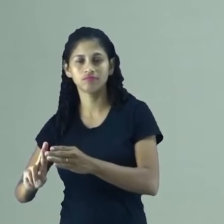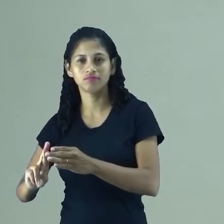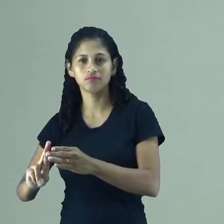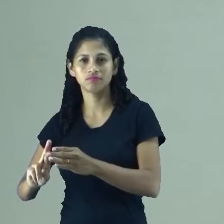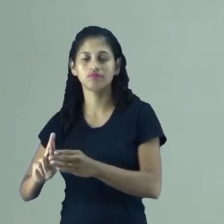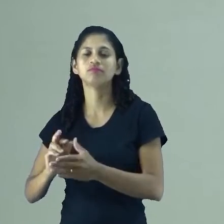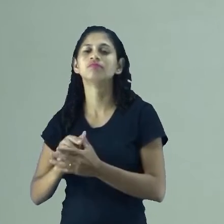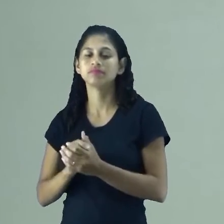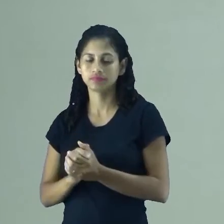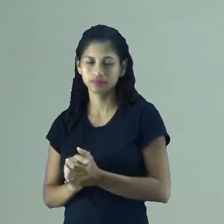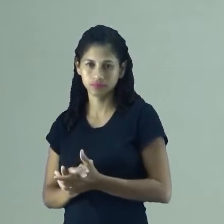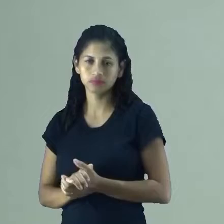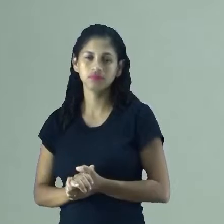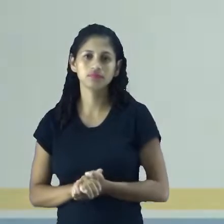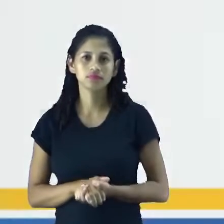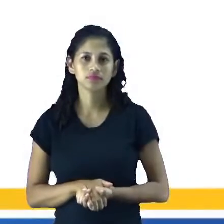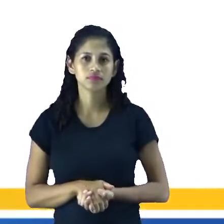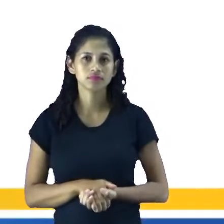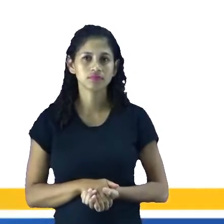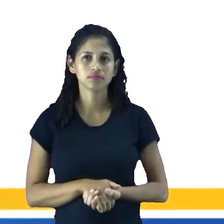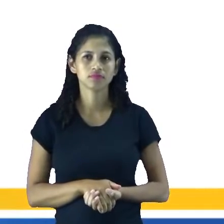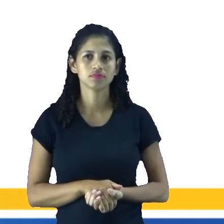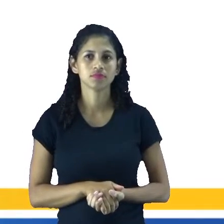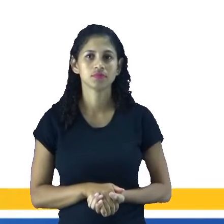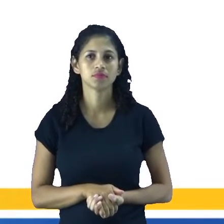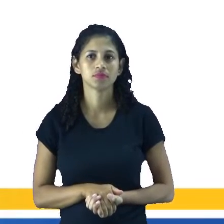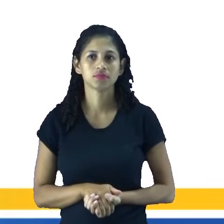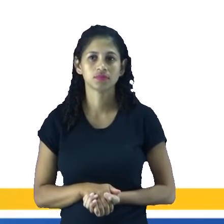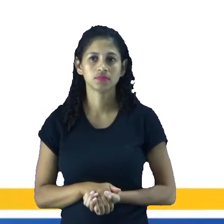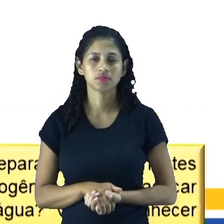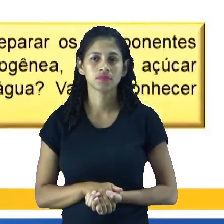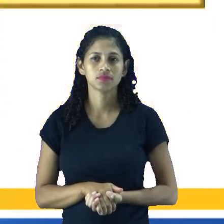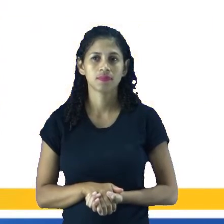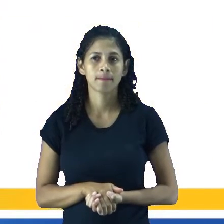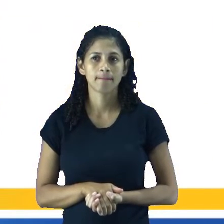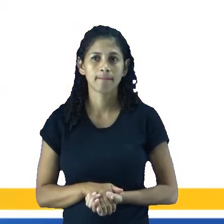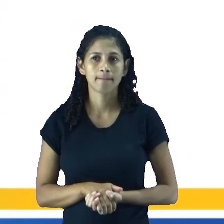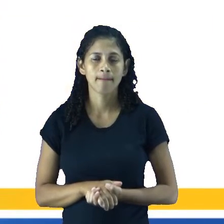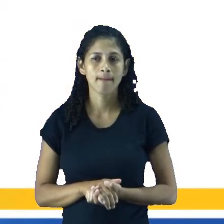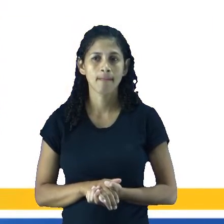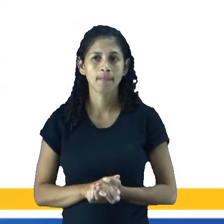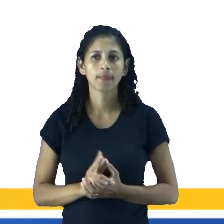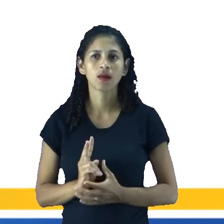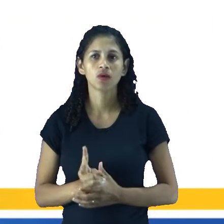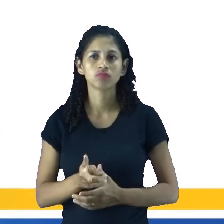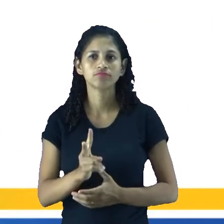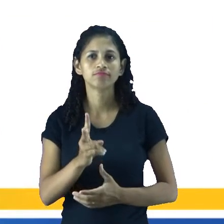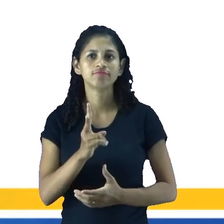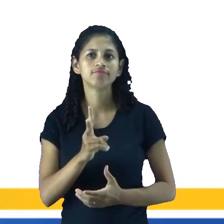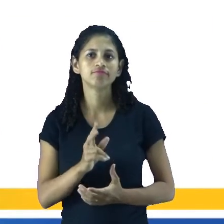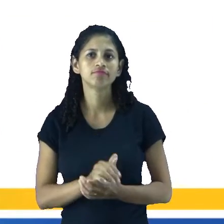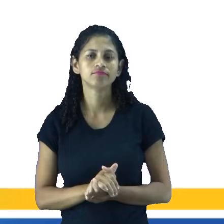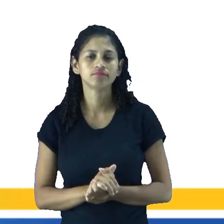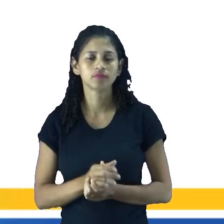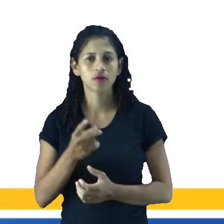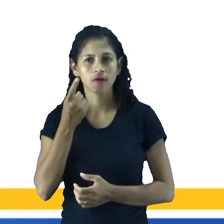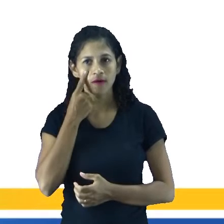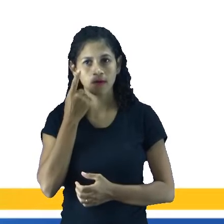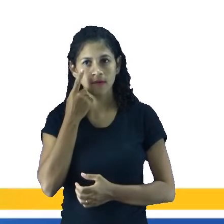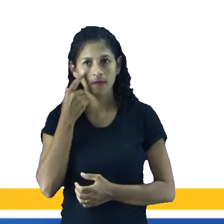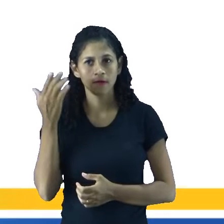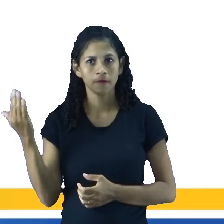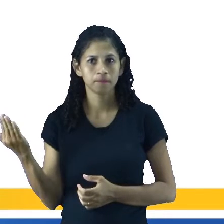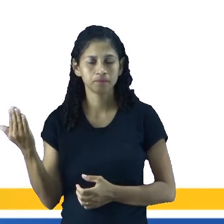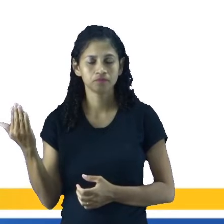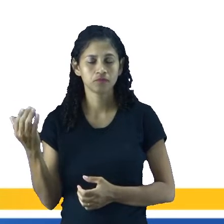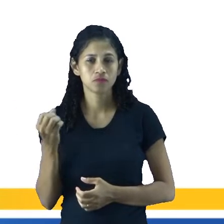ser o resultado dessa mistura. E aí, prosseguindo, a gente vai ver aí, por exemplo, ó,